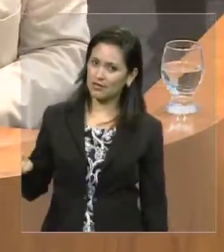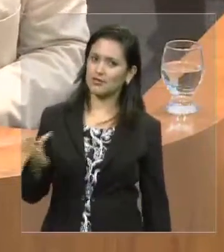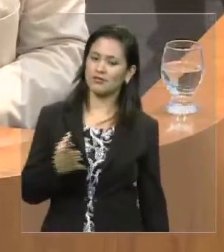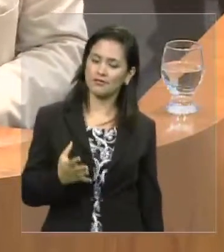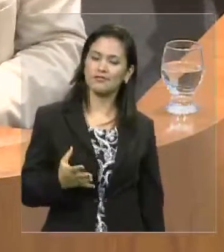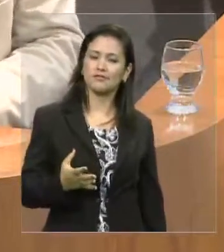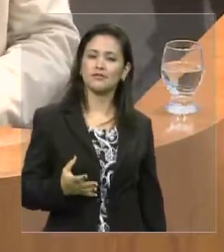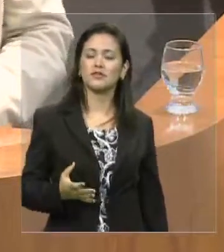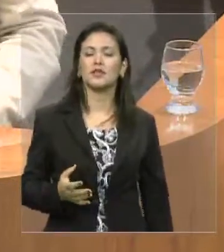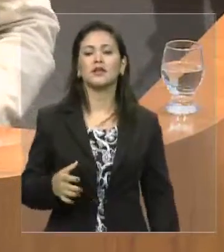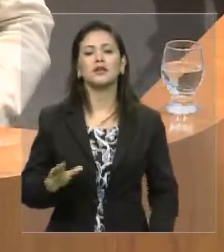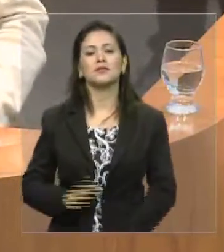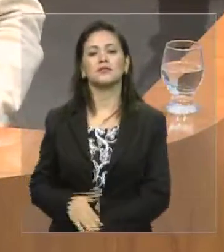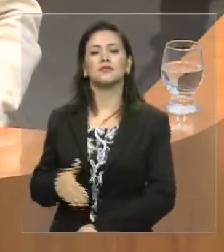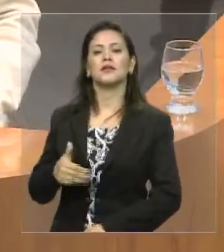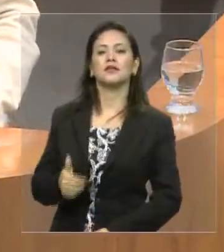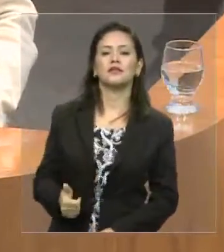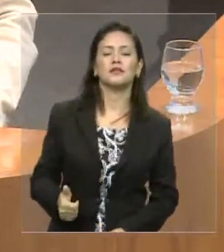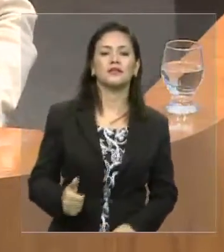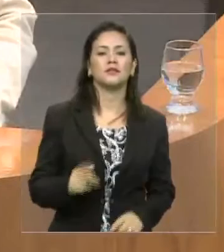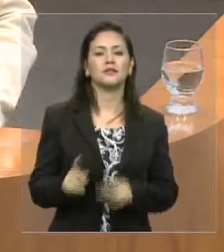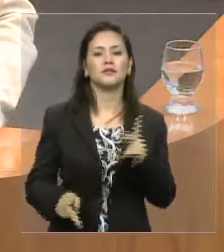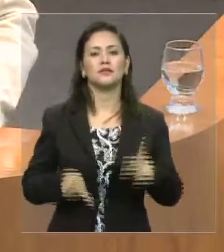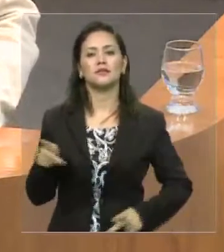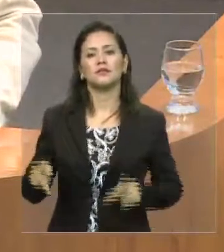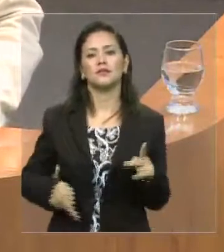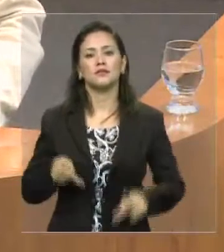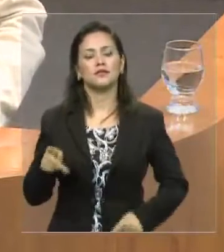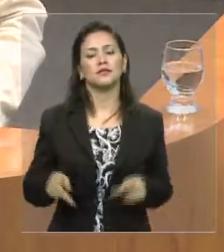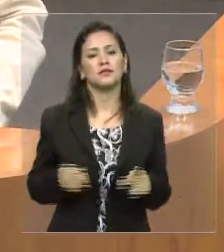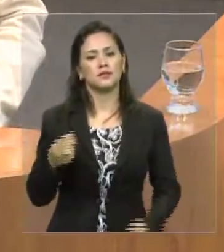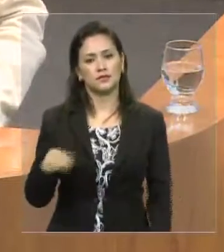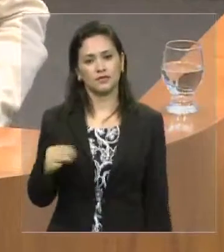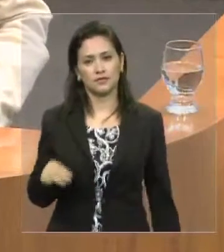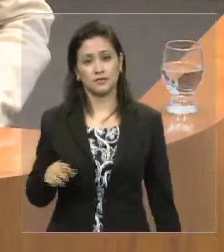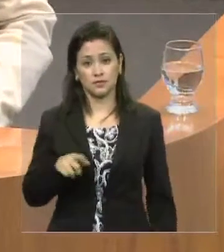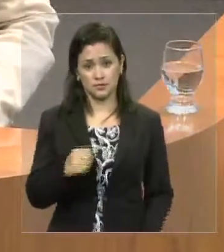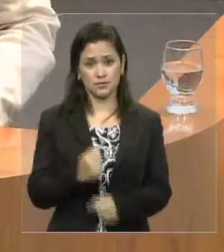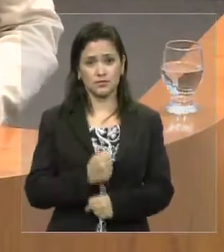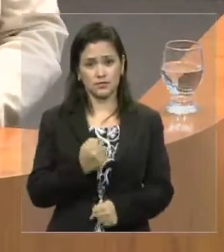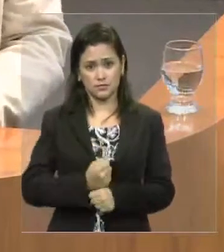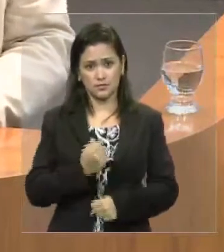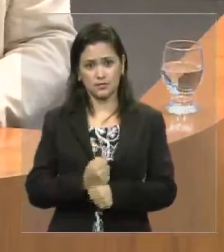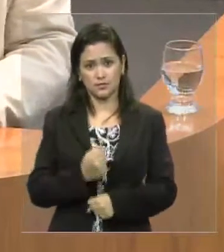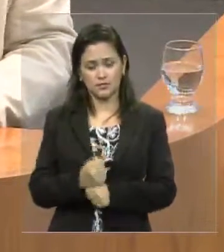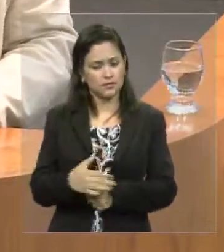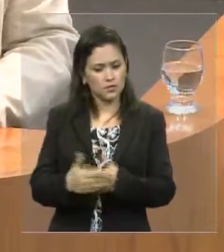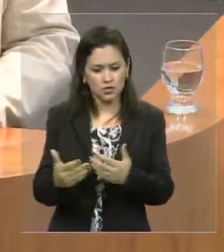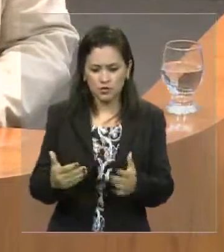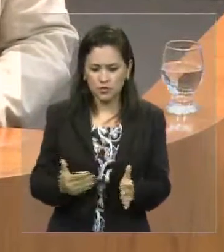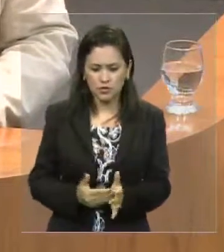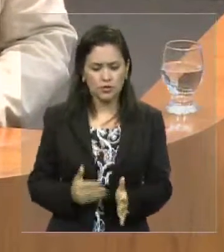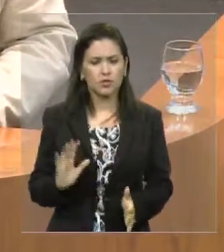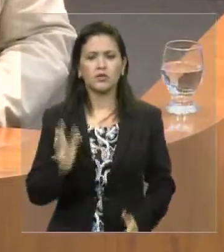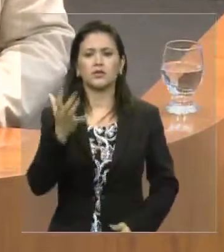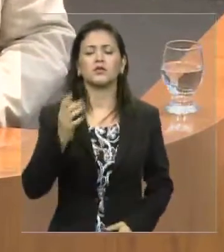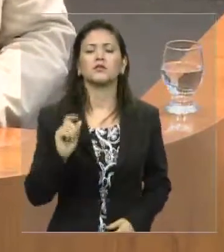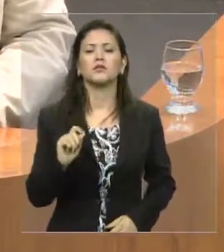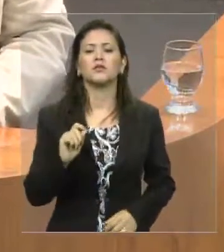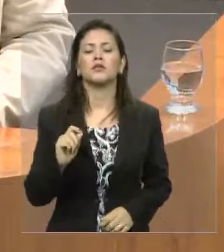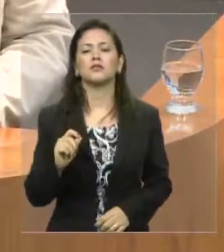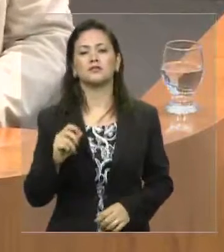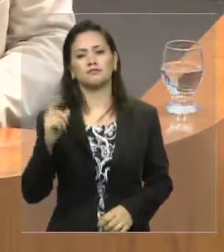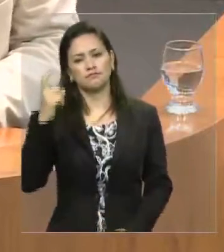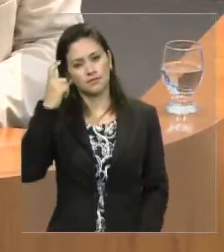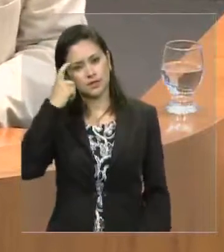a ganhar é a nossa população. Nessa obra, tudo foi cuidadosamente